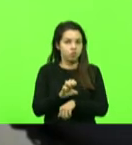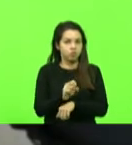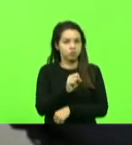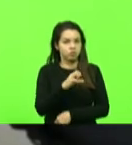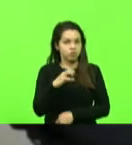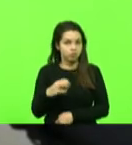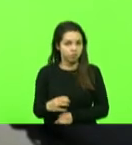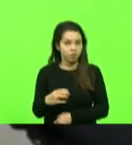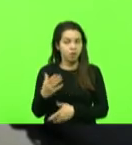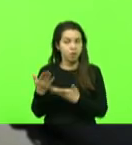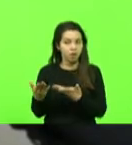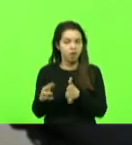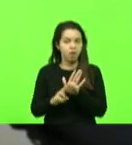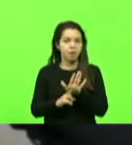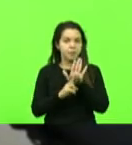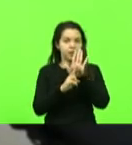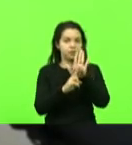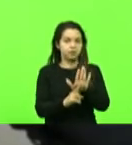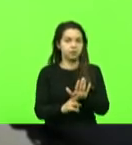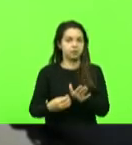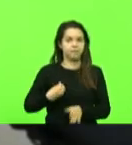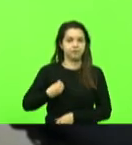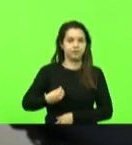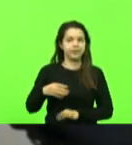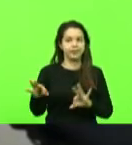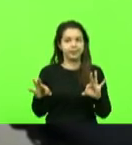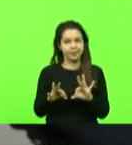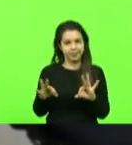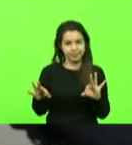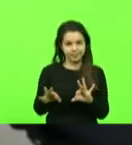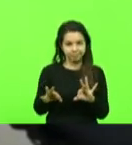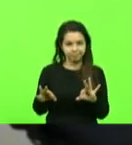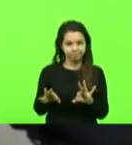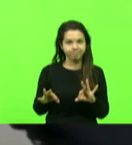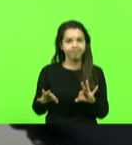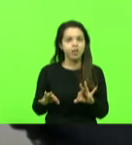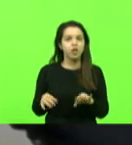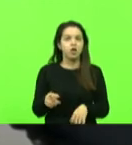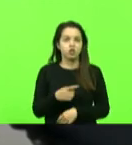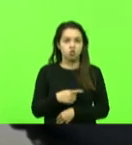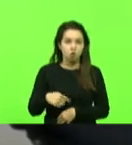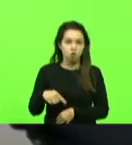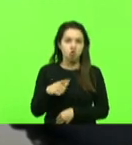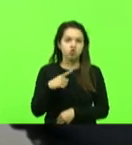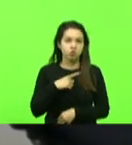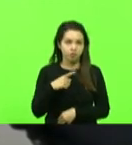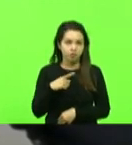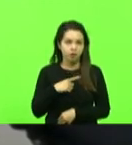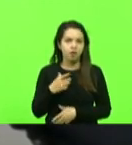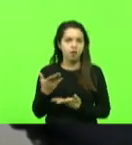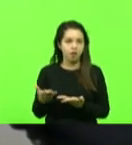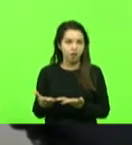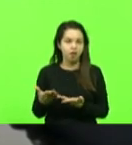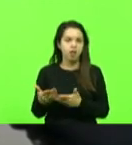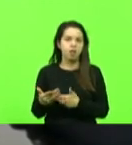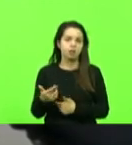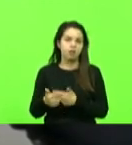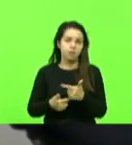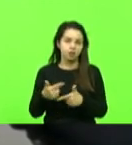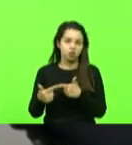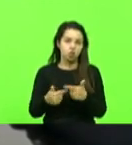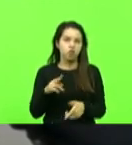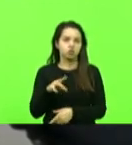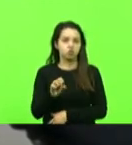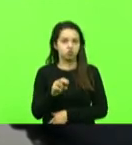quem representa a gestão estadual. Por mais que nós tenhamos aí a nossa colega, trabalhadora do SUAS, concursada,